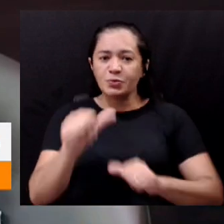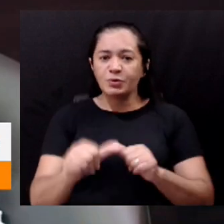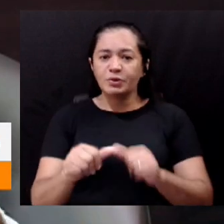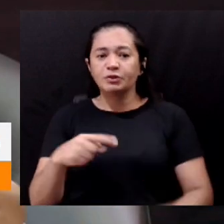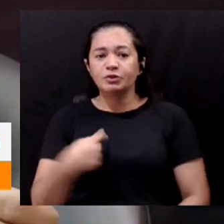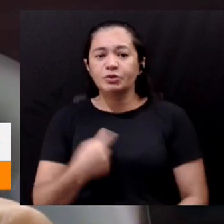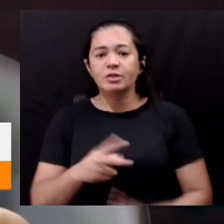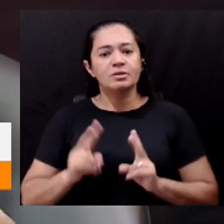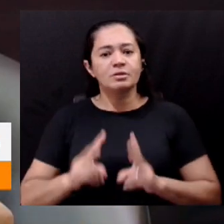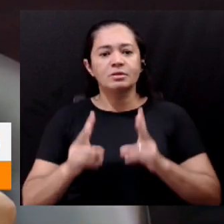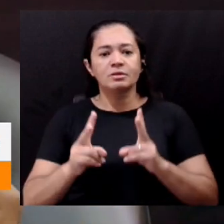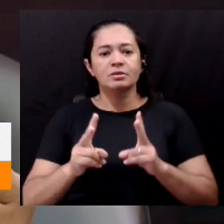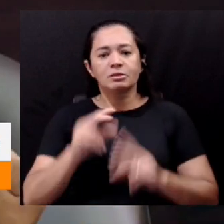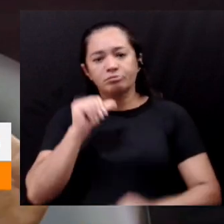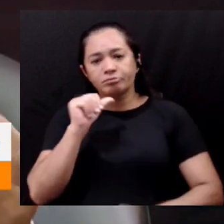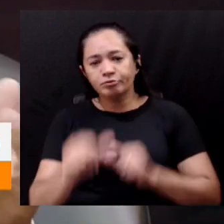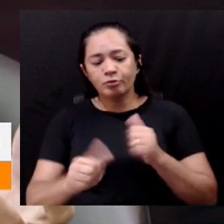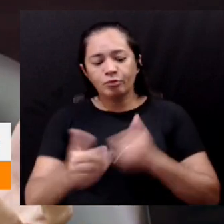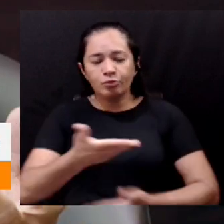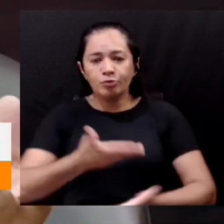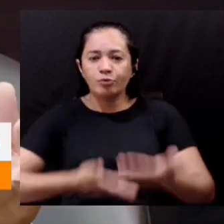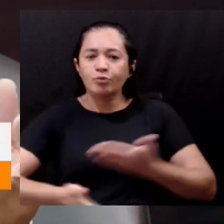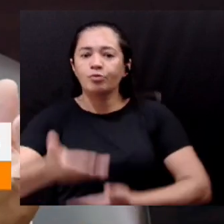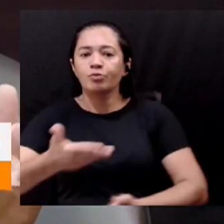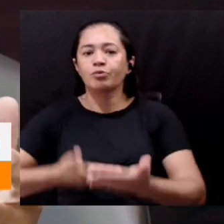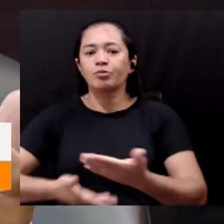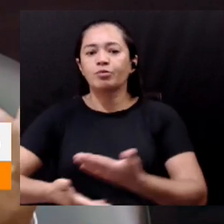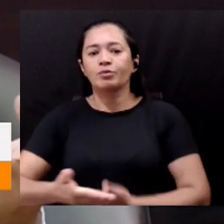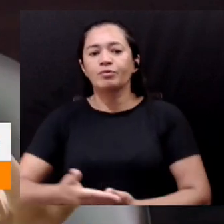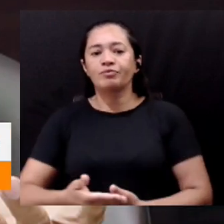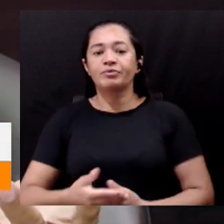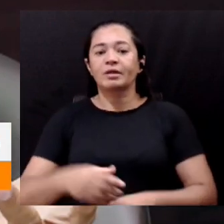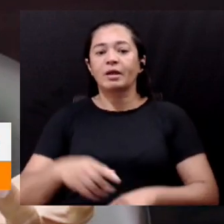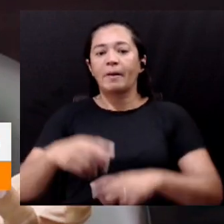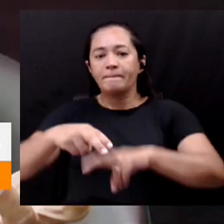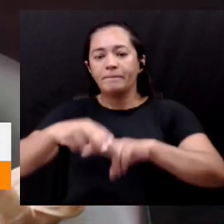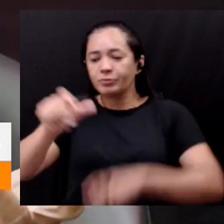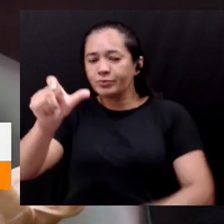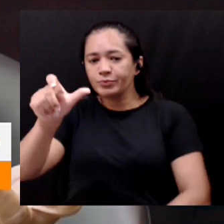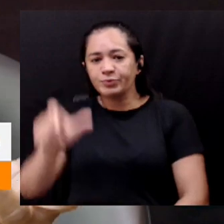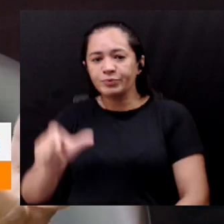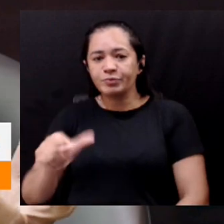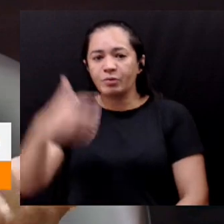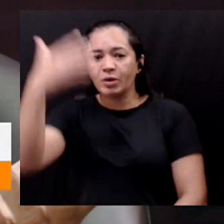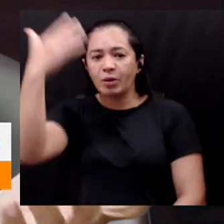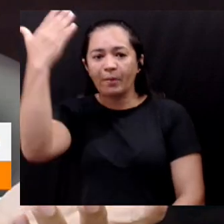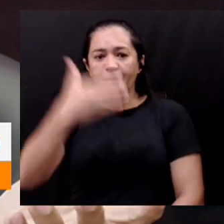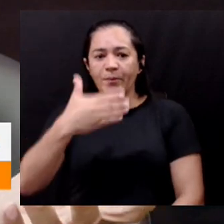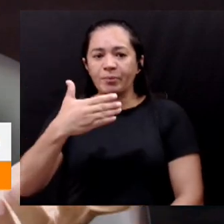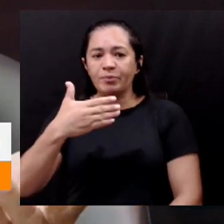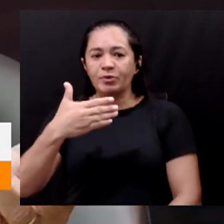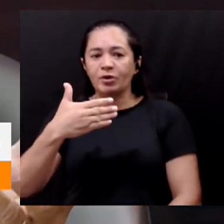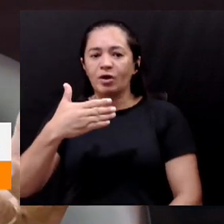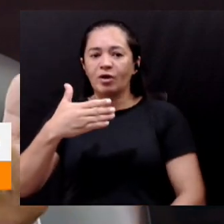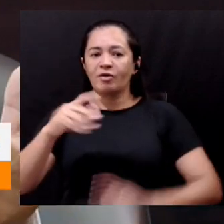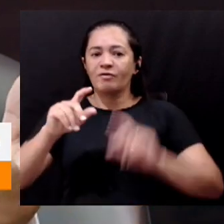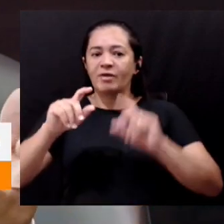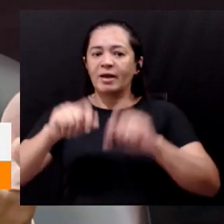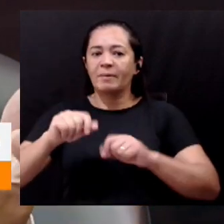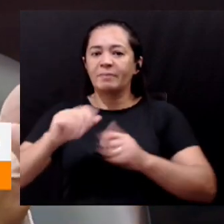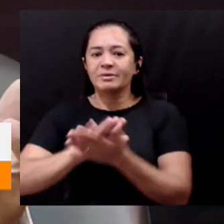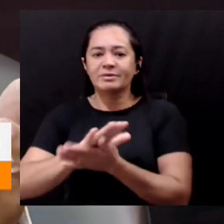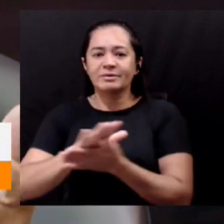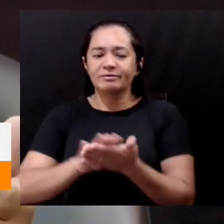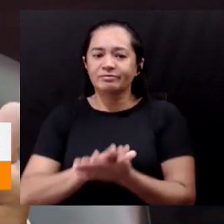troca um com o outro. A pessoa ela não demonstra toda a sua capacidade e, como disse a Juliana, não é